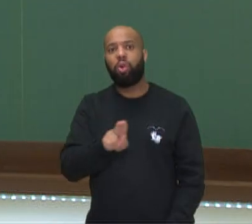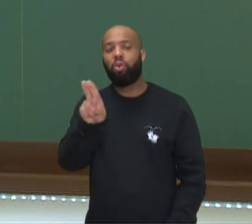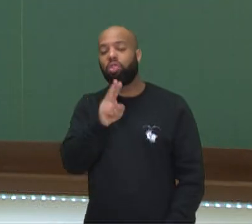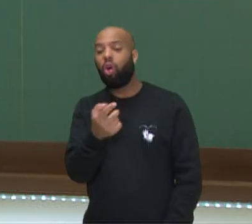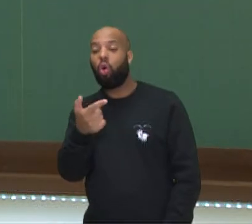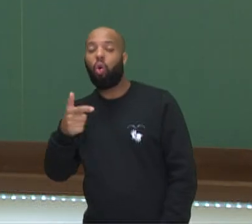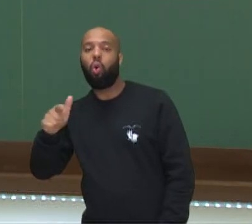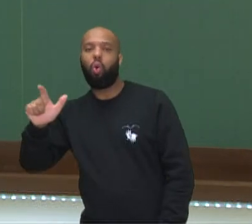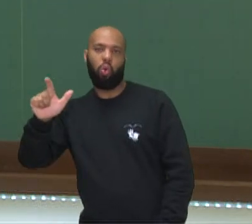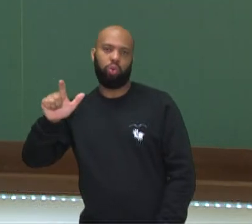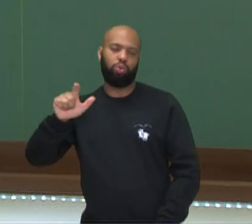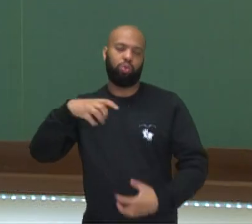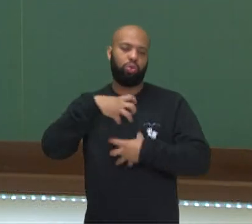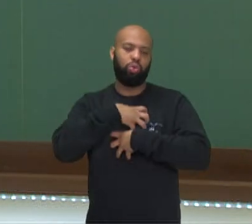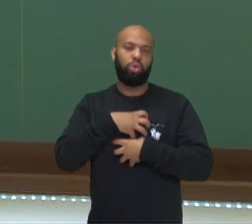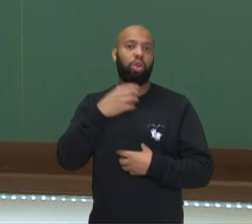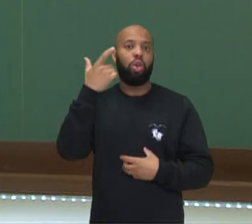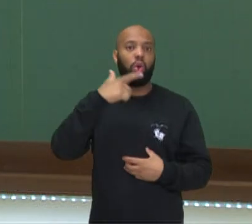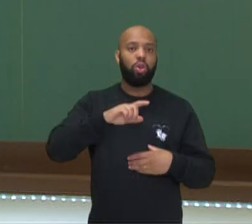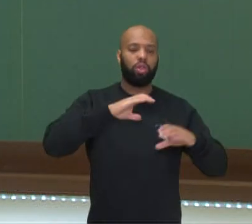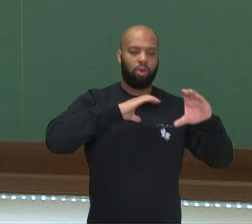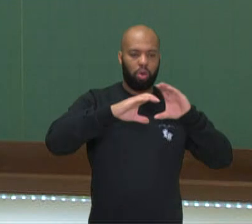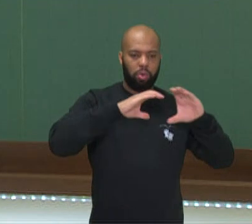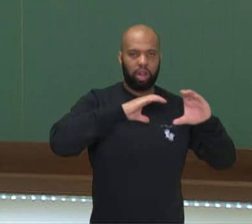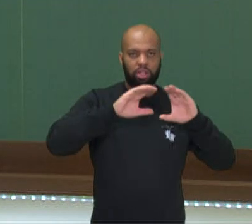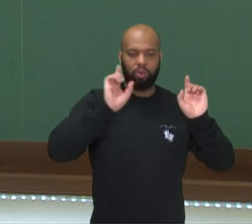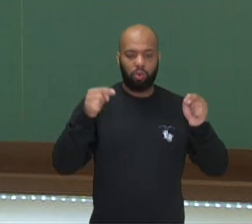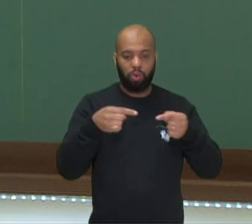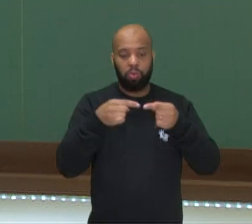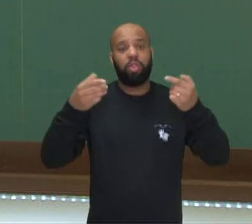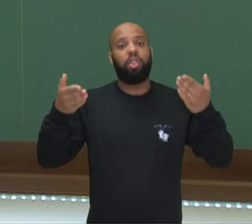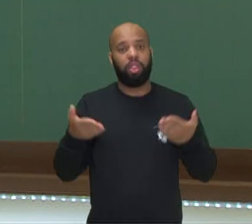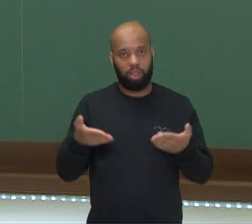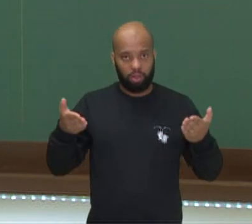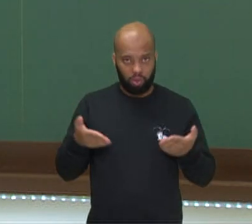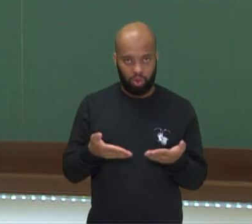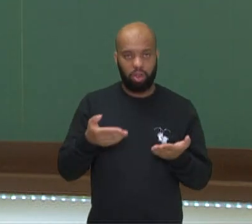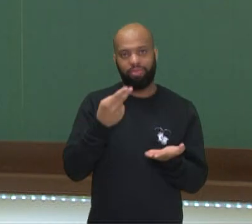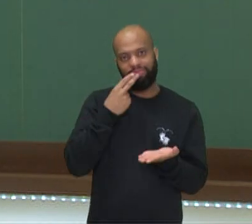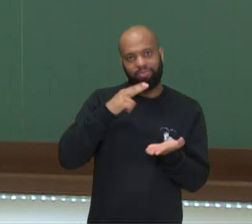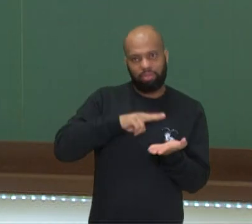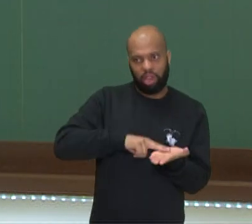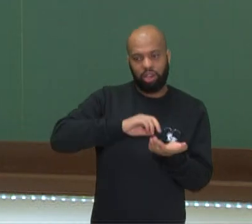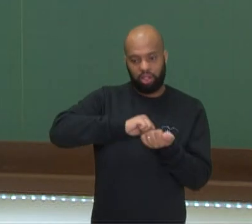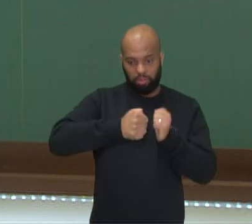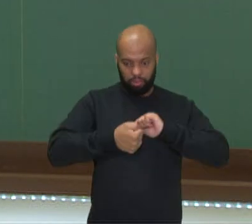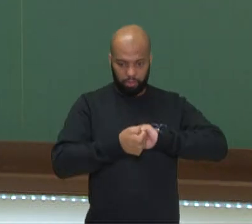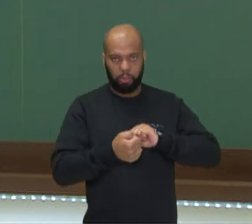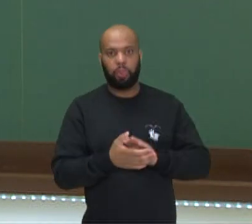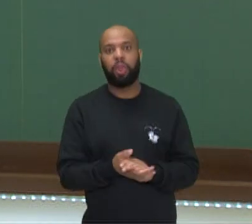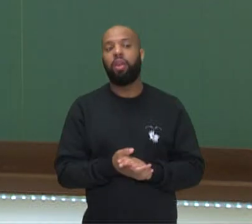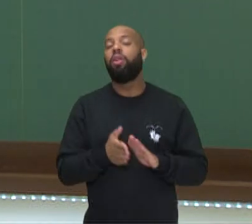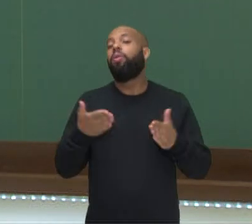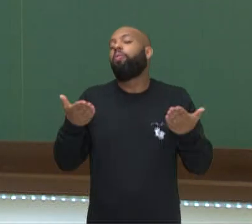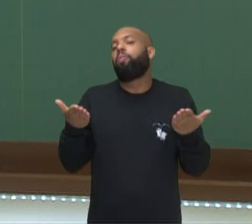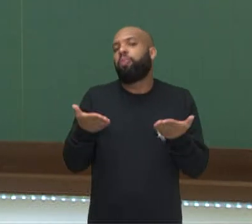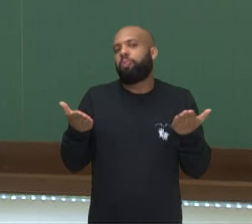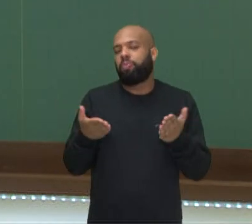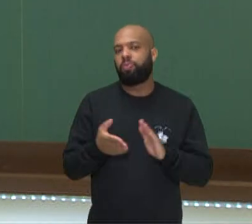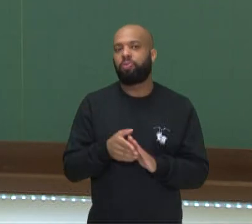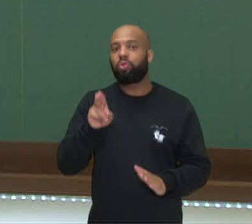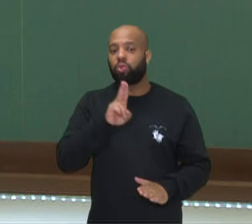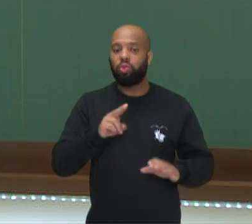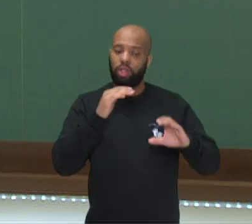utilizar outros meios de comunicação mais adequado para a gente usar o gênero carta. Por exemplo, hoje a gente utiliza muito